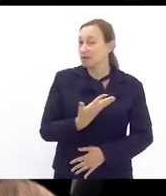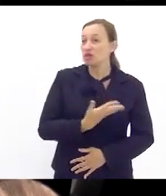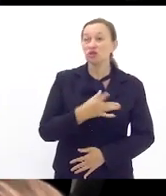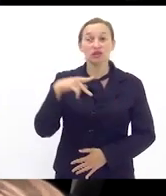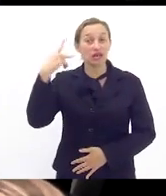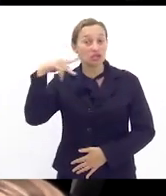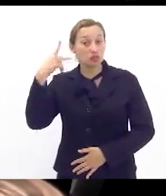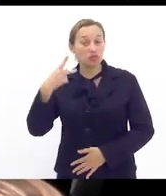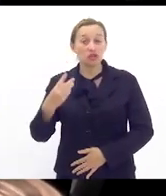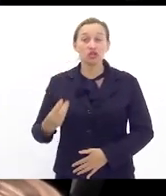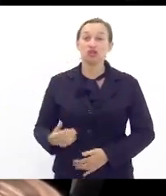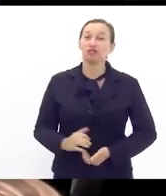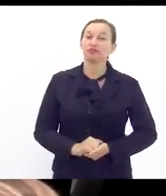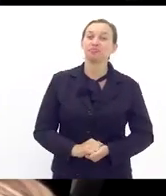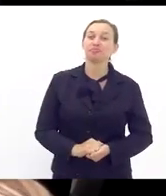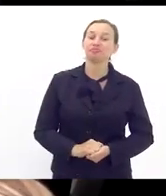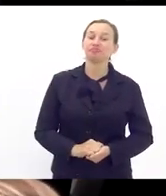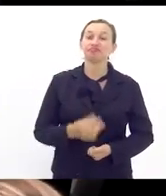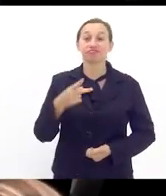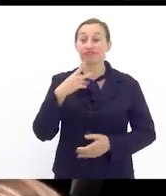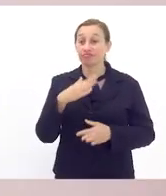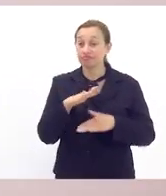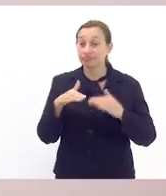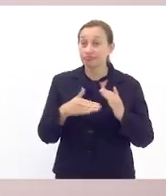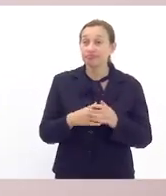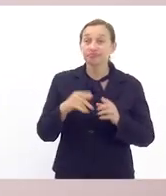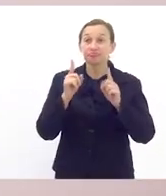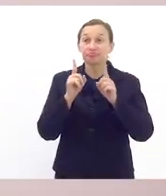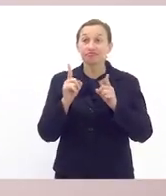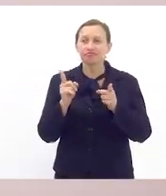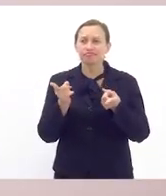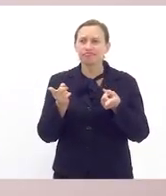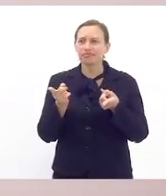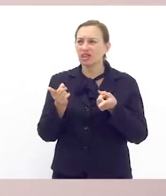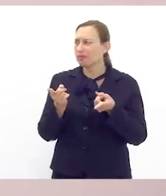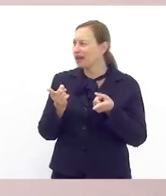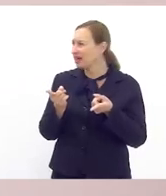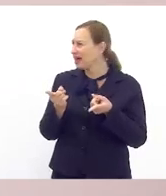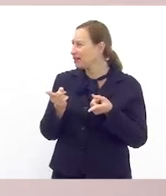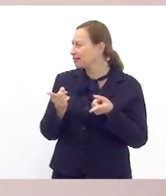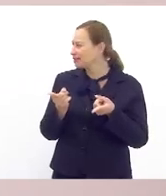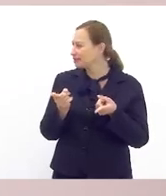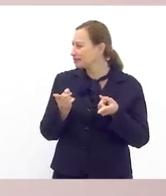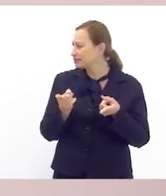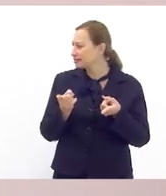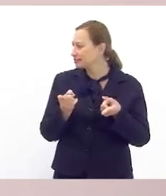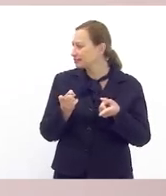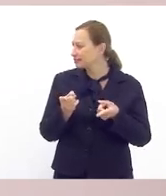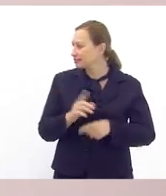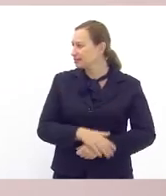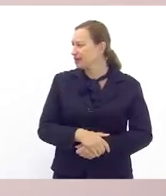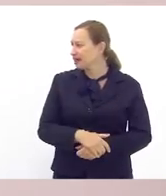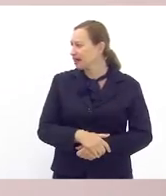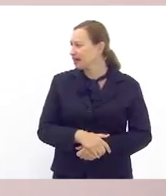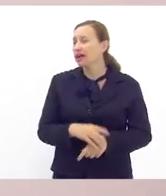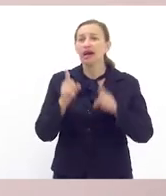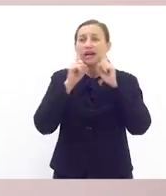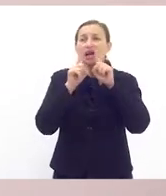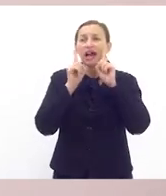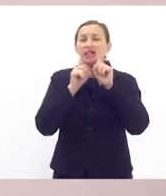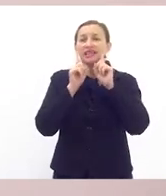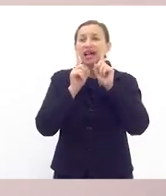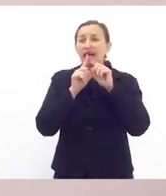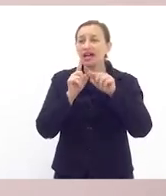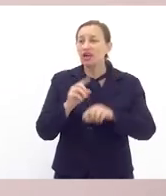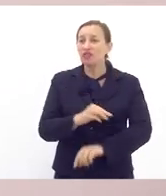presentes Diz ela a todos que em Maricá é o presidi a CPI que investigou a concessionária